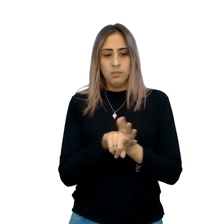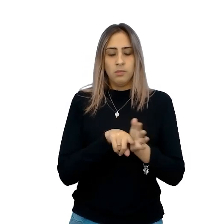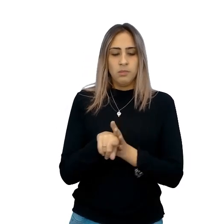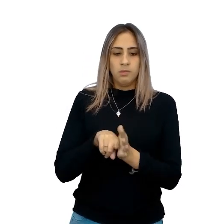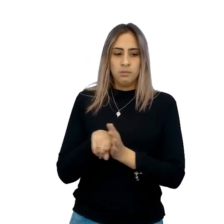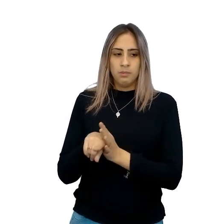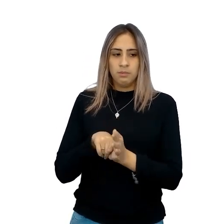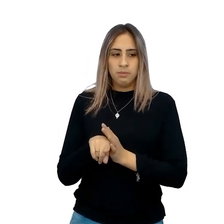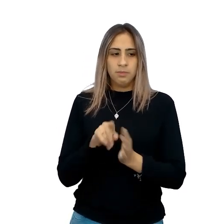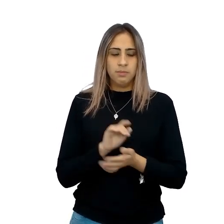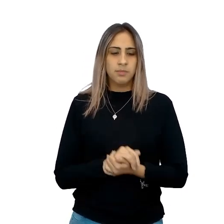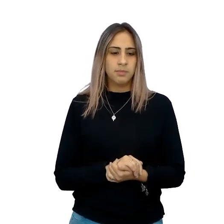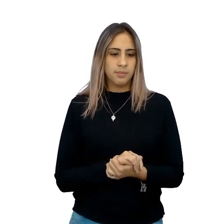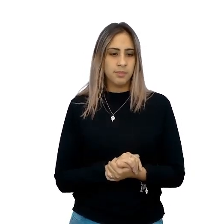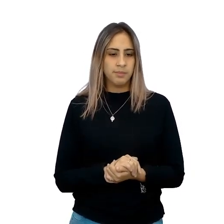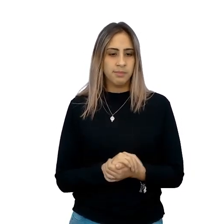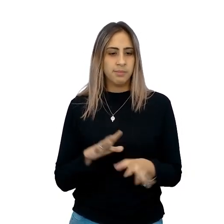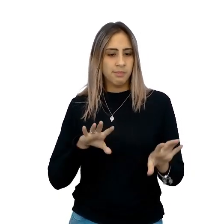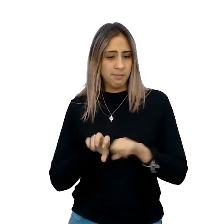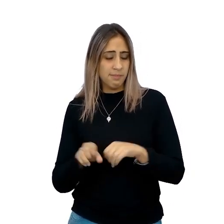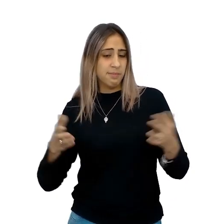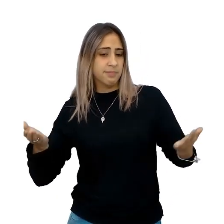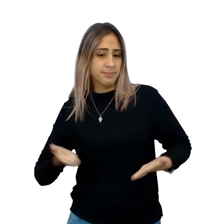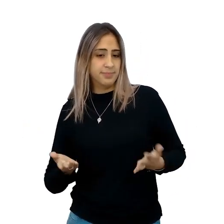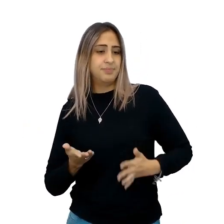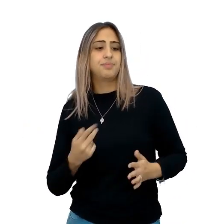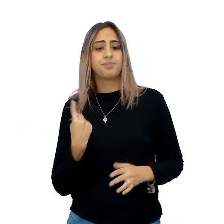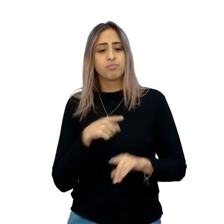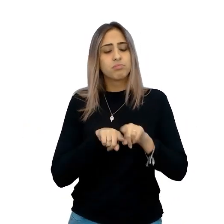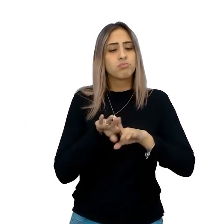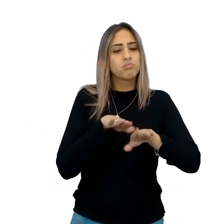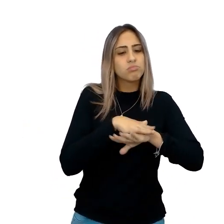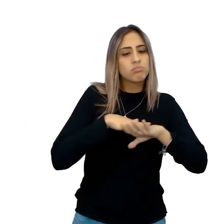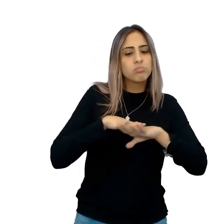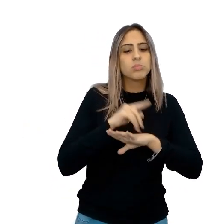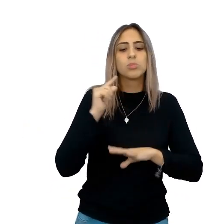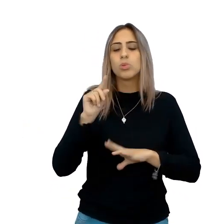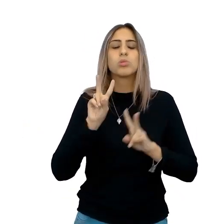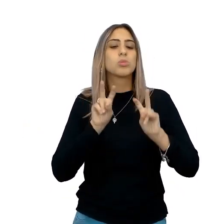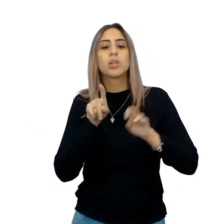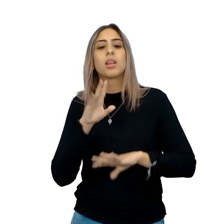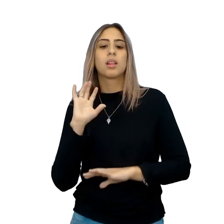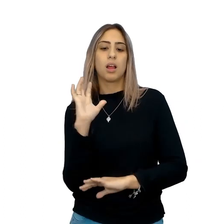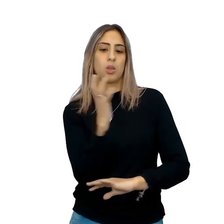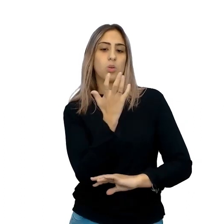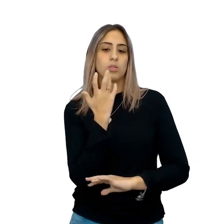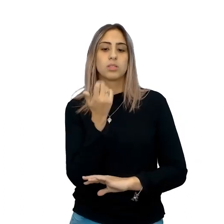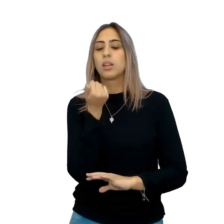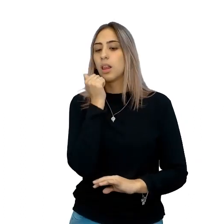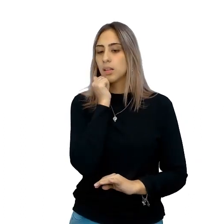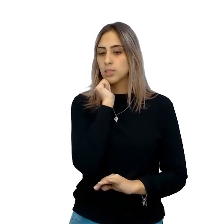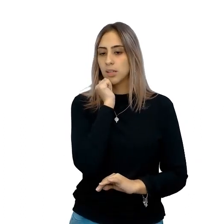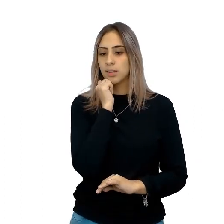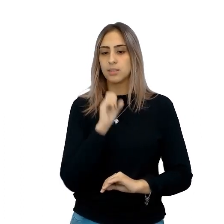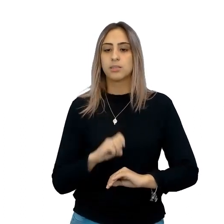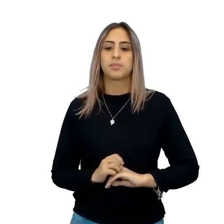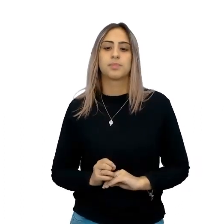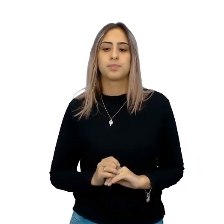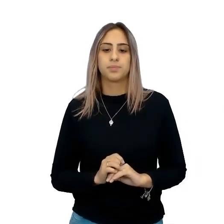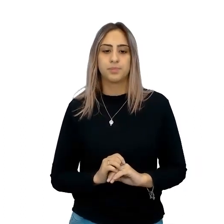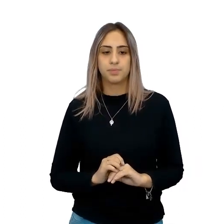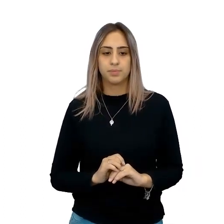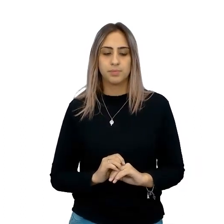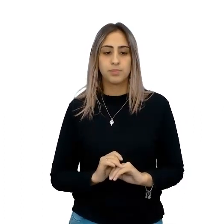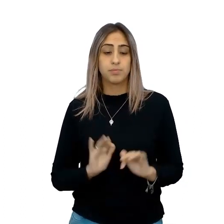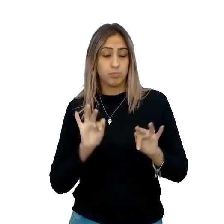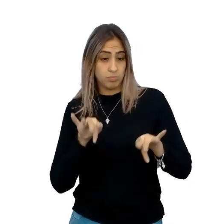investigação. E especificamente na formação de hoje também conversaremos um pouquinho sobre natureza da ciência, tá bem? Por